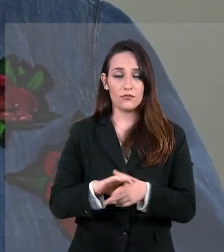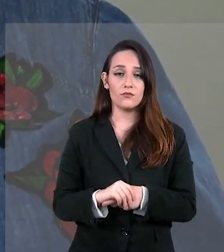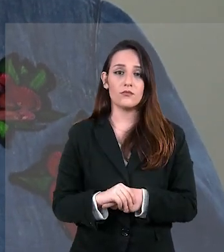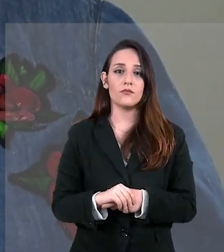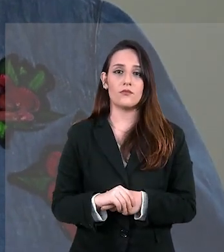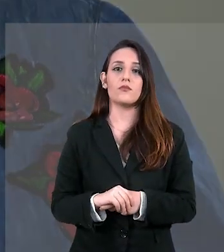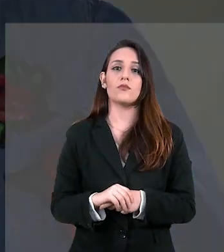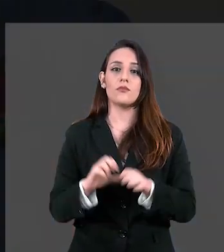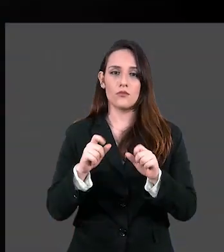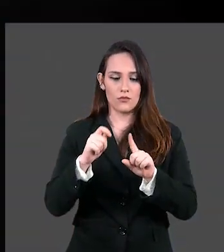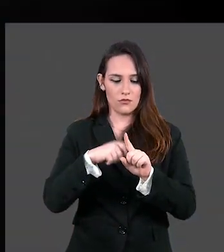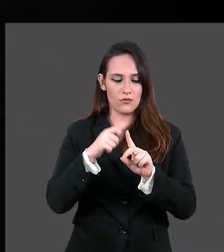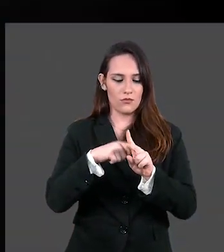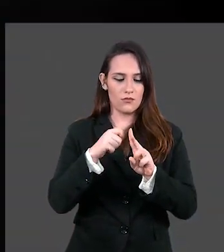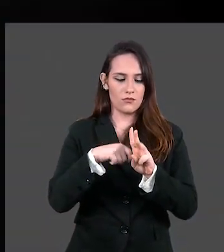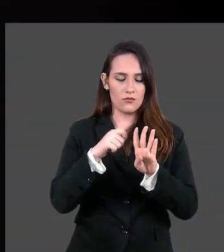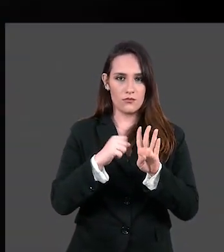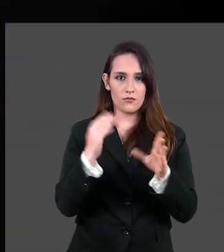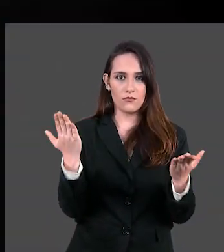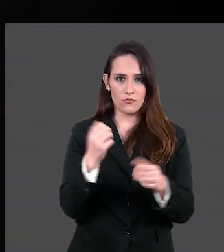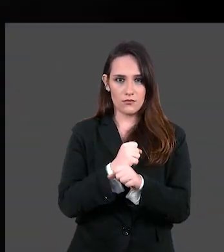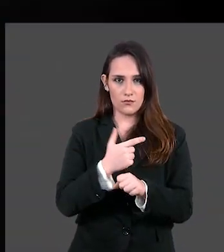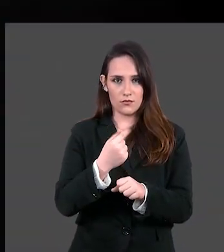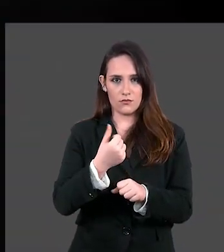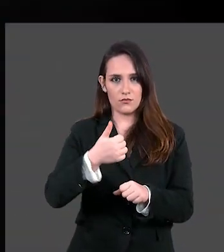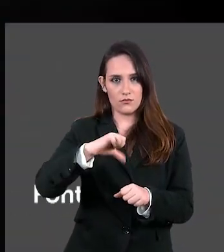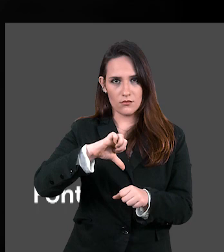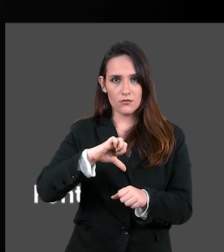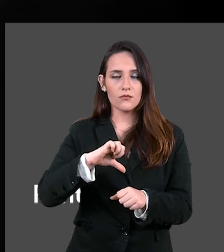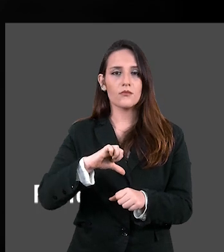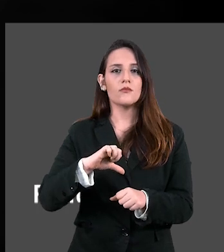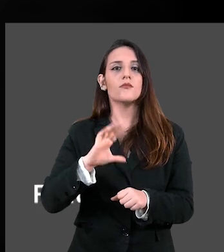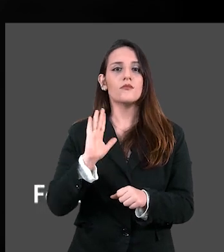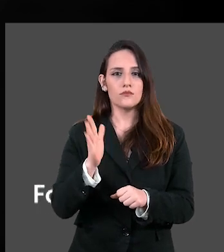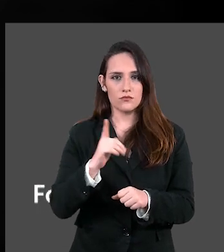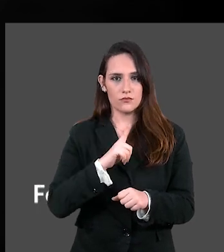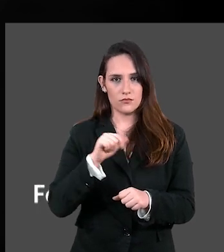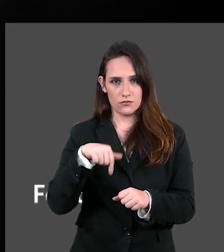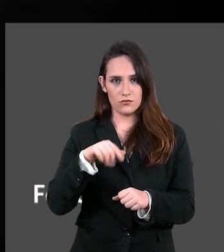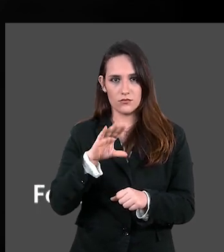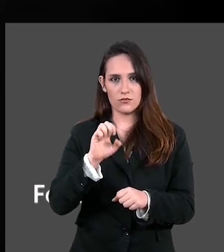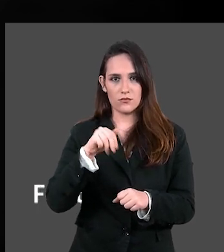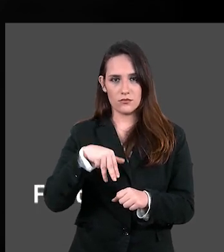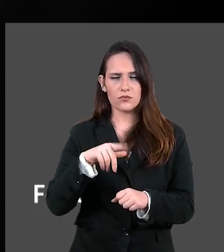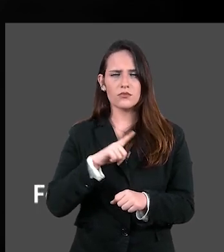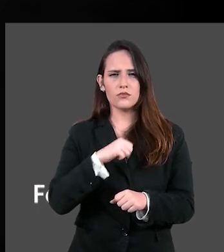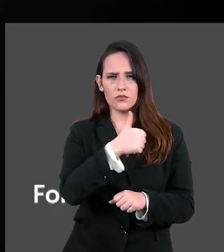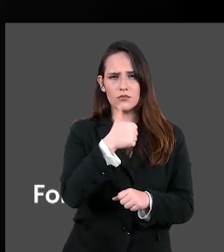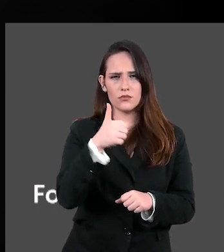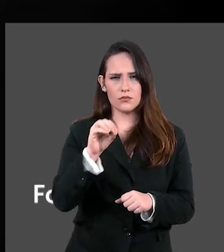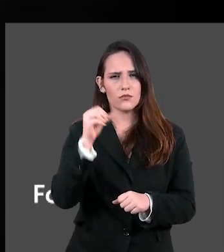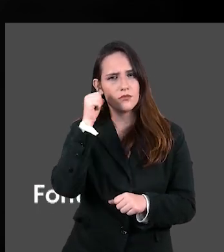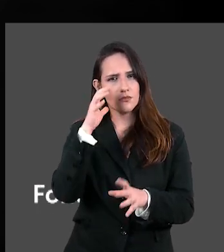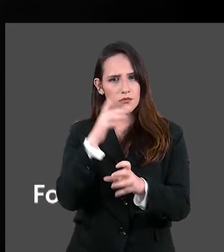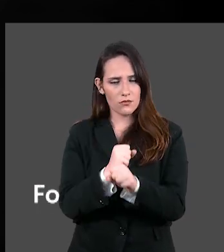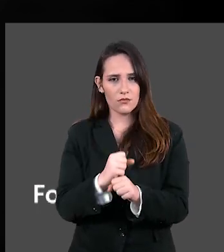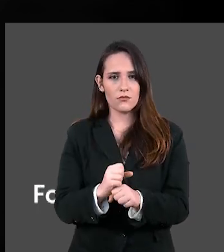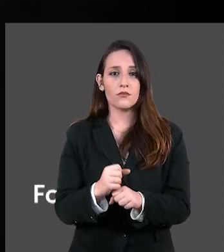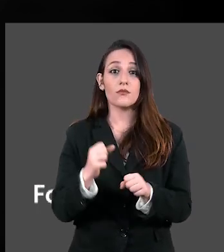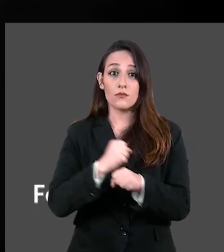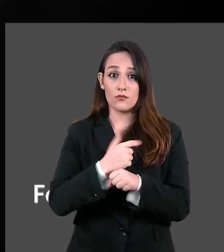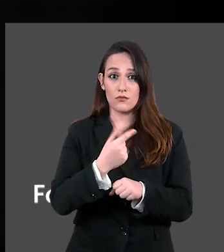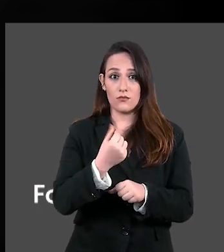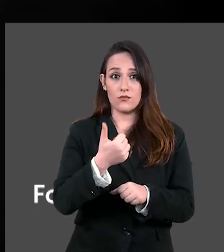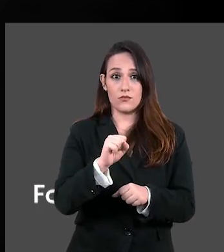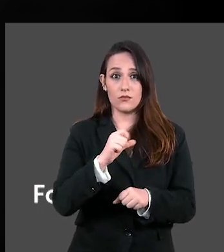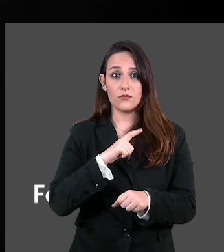seu redor. Nos primeiros 4 meses de 2019, já passaram pelo CEAM 110 mulheres. Em 2018,